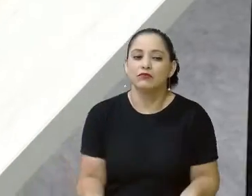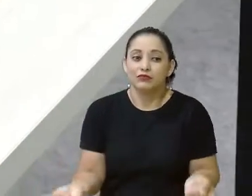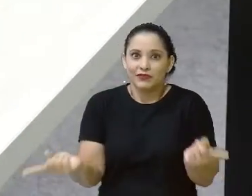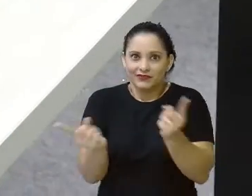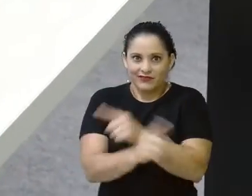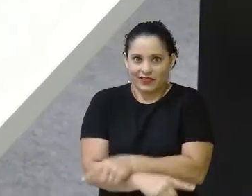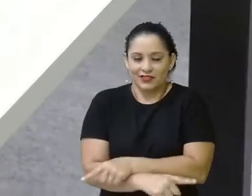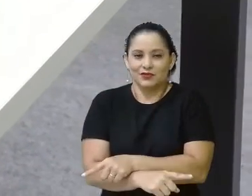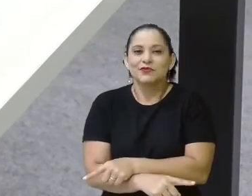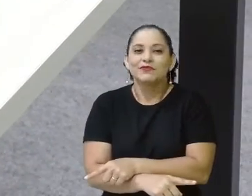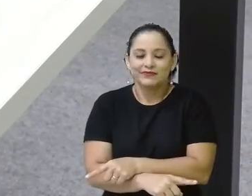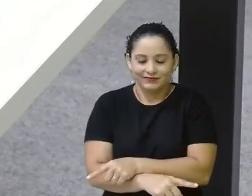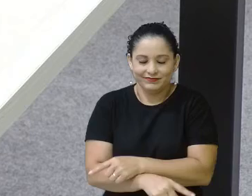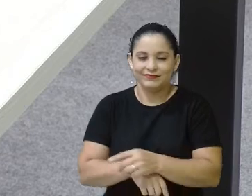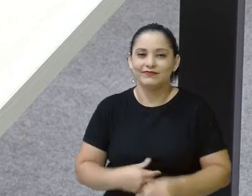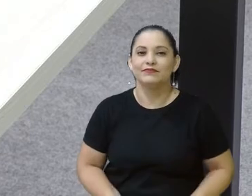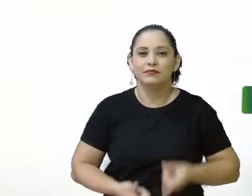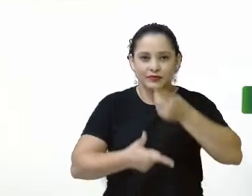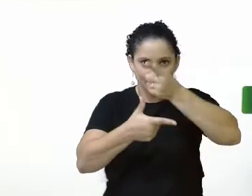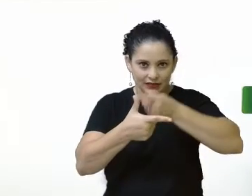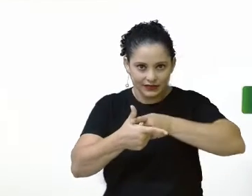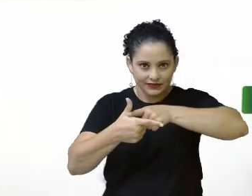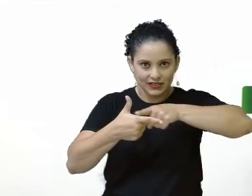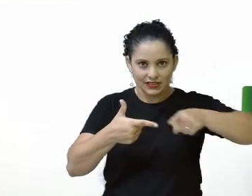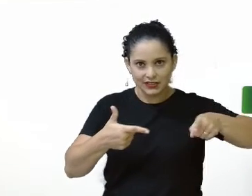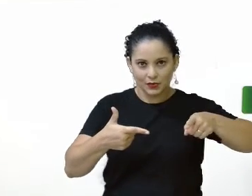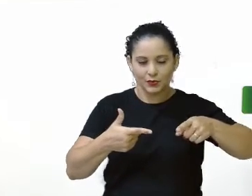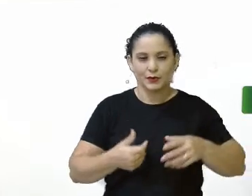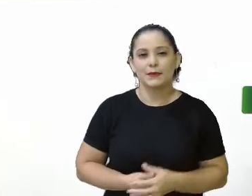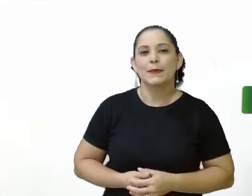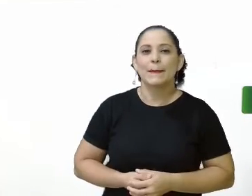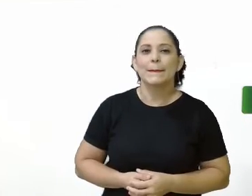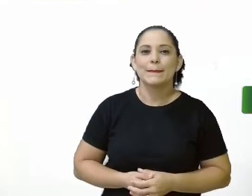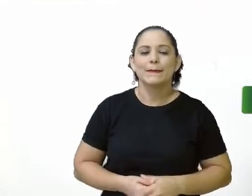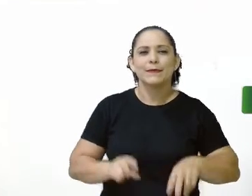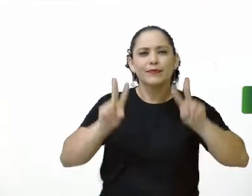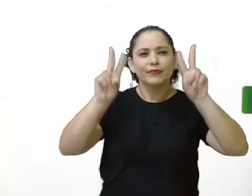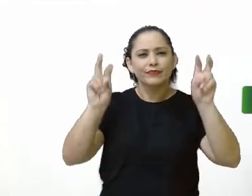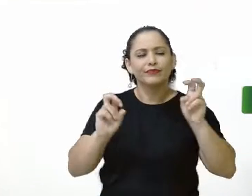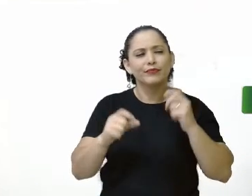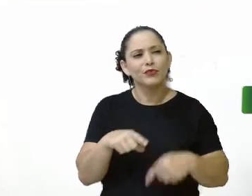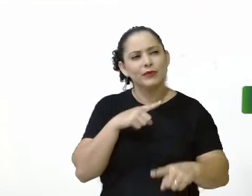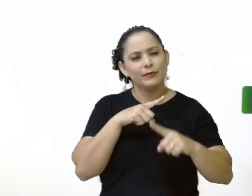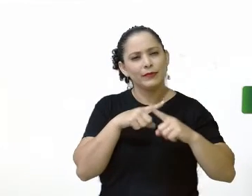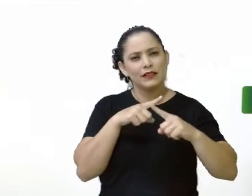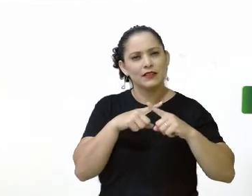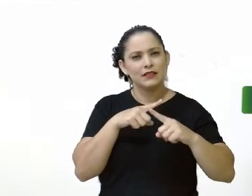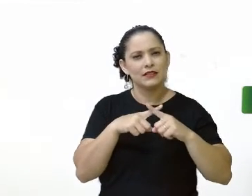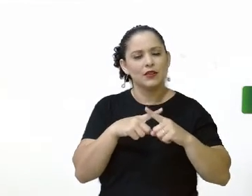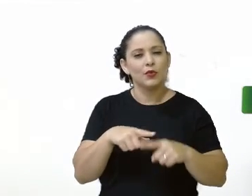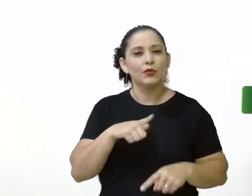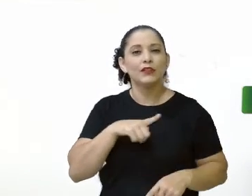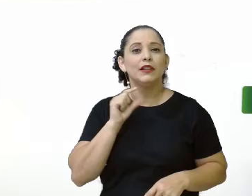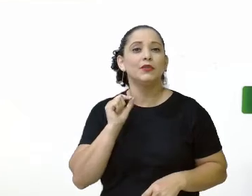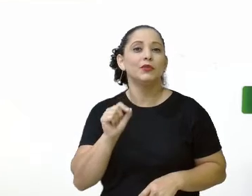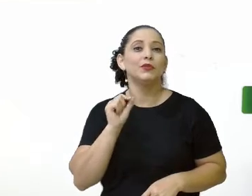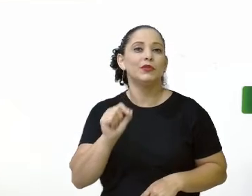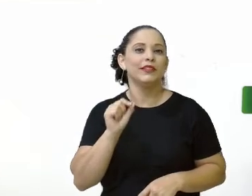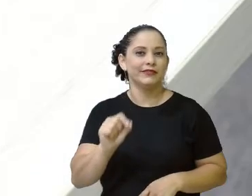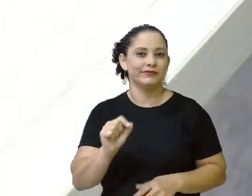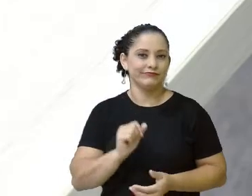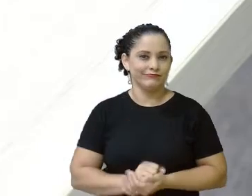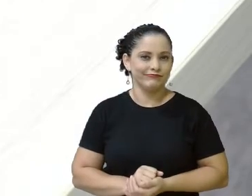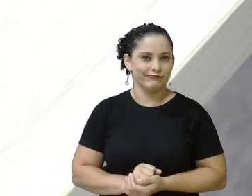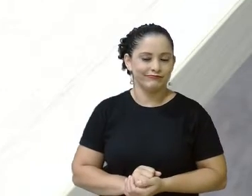vai trabalhar a divisão. Quando eu falei de multiplicação, eu coloquei as pecinhas na